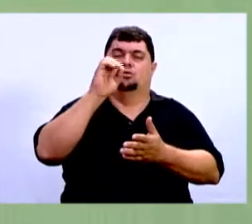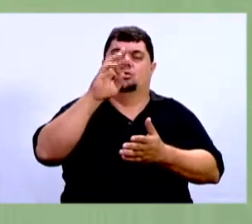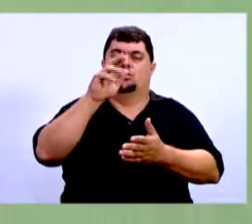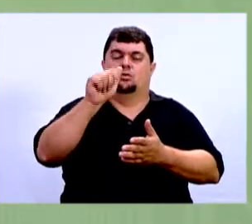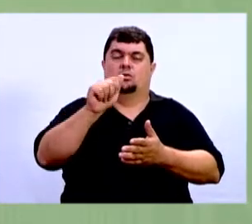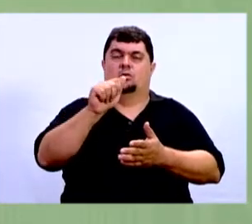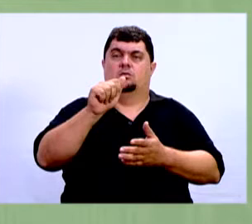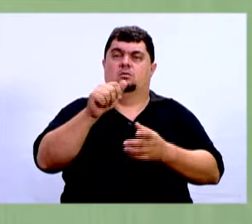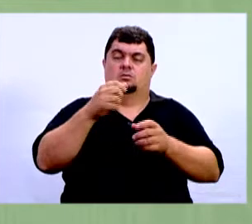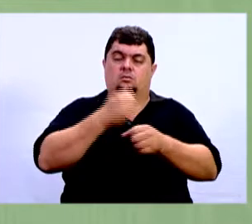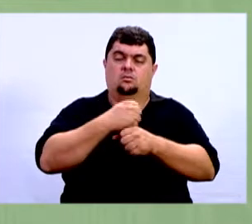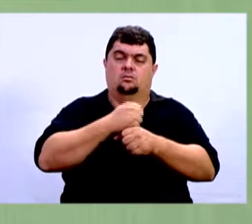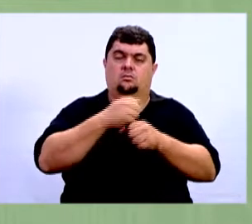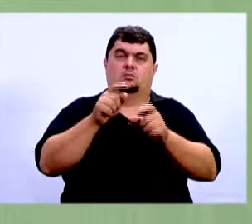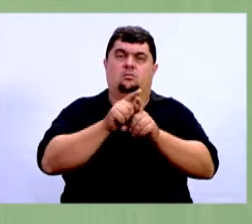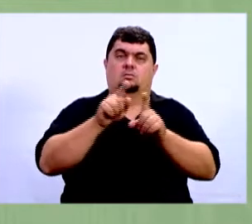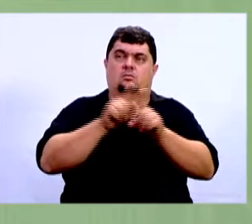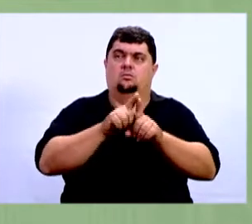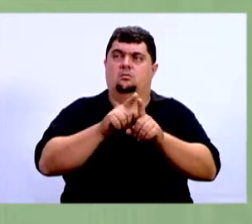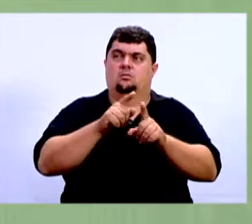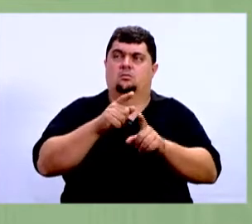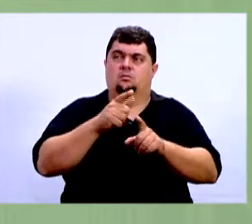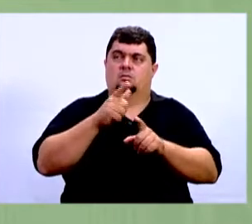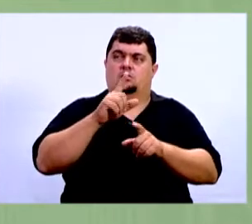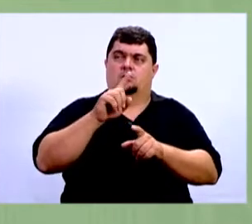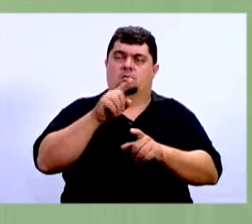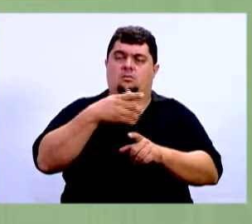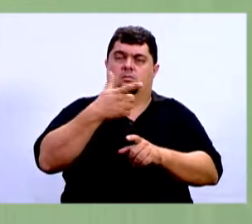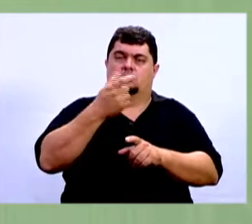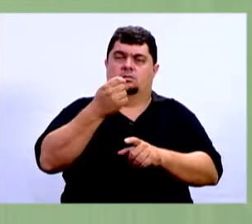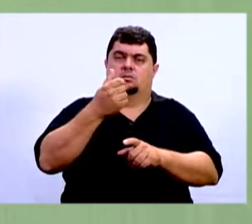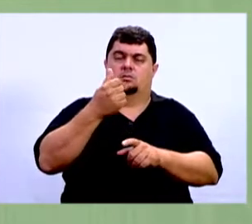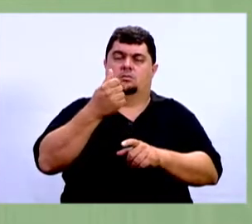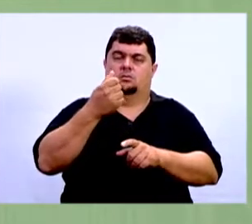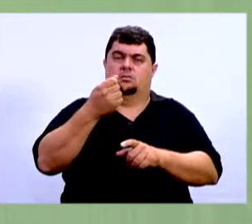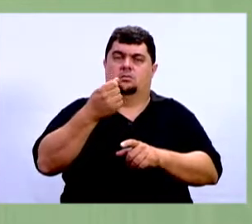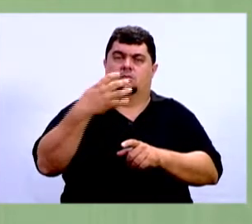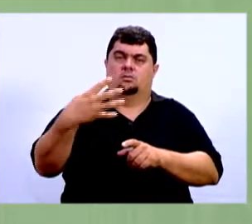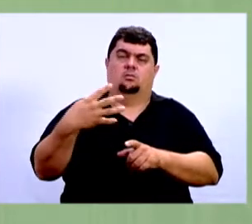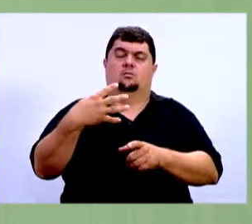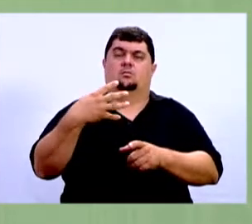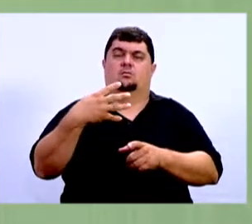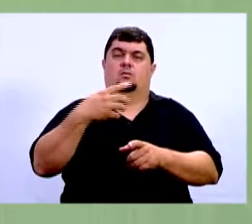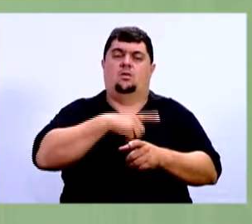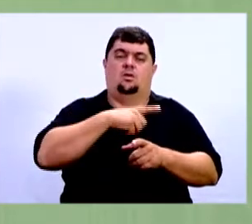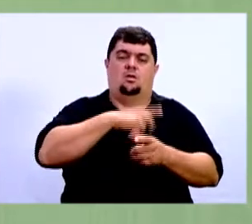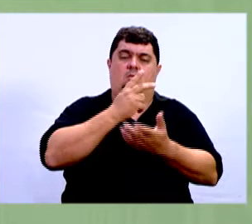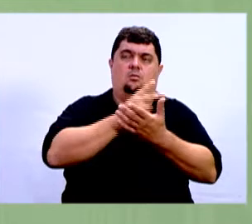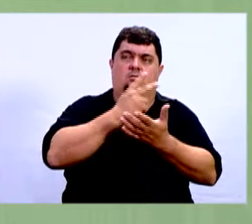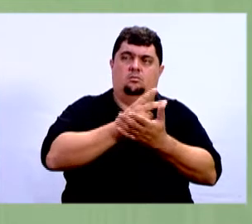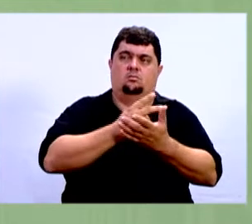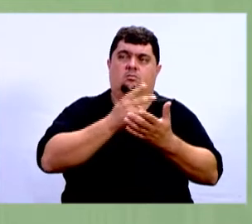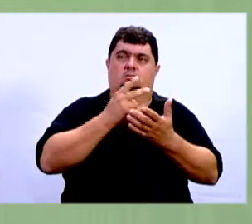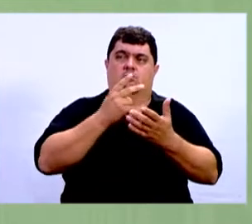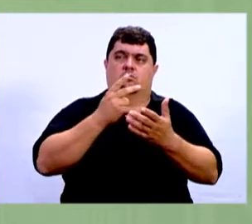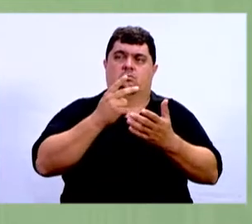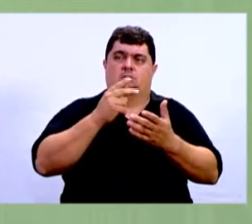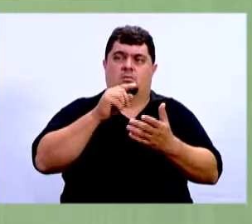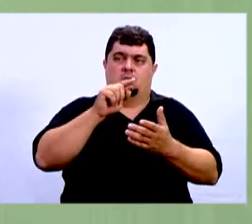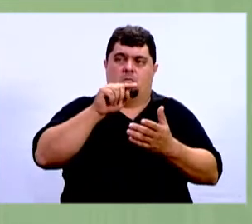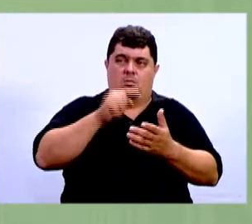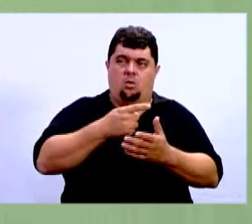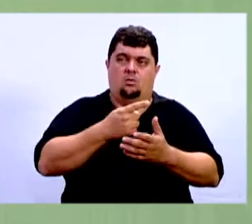o último nome para o nome, a separação é vírgula. Do autor para o título da obra, a separação é um